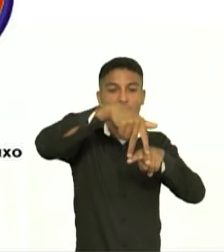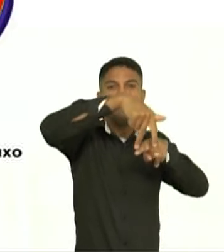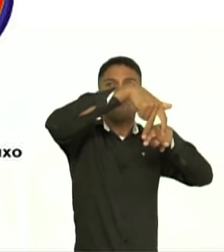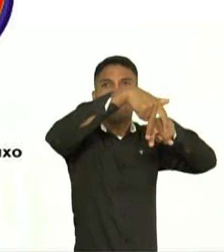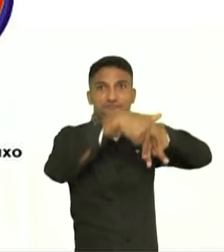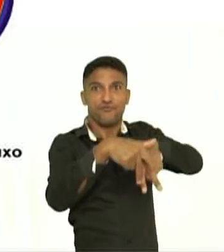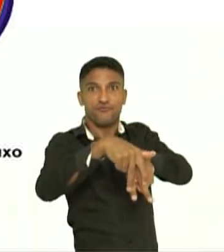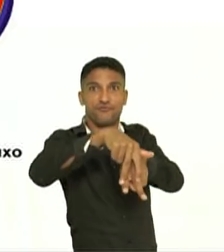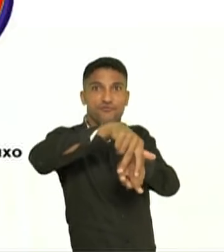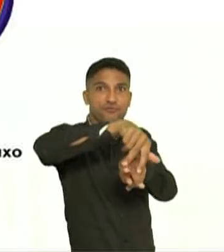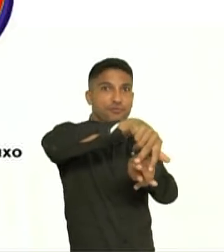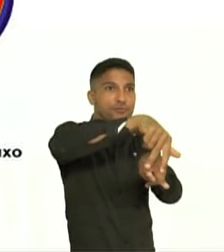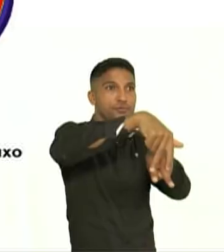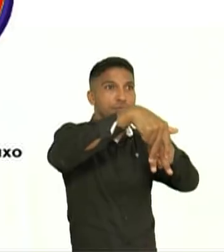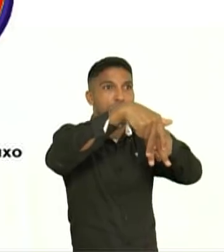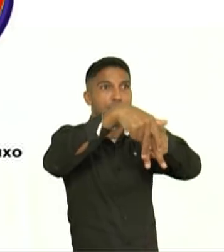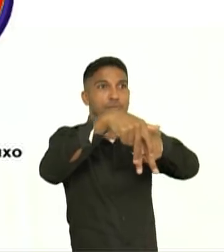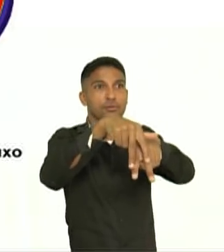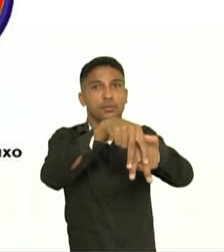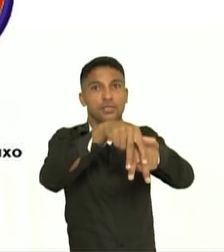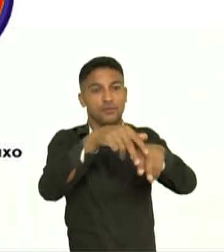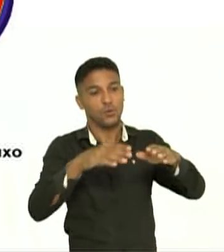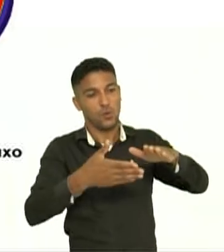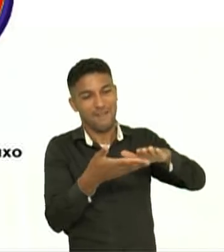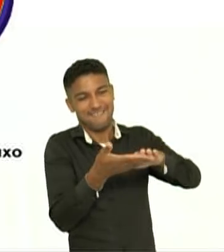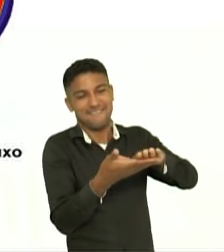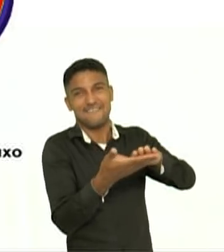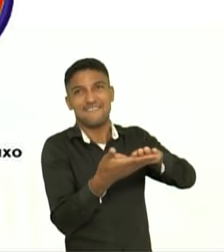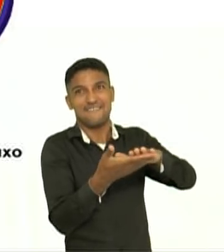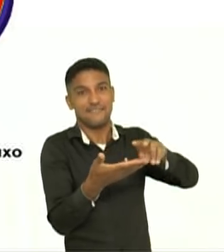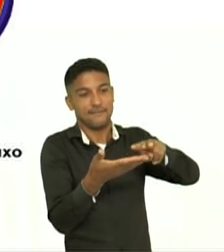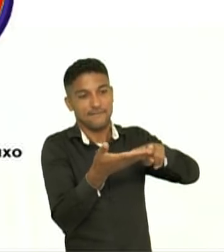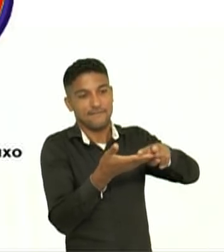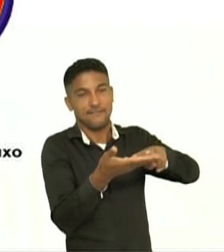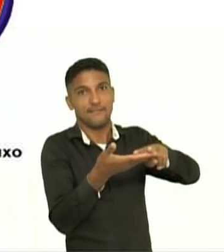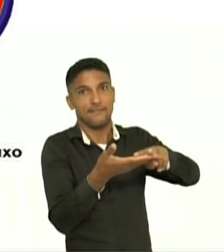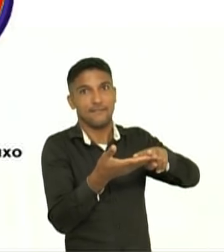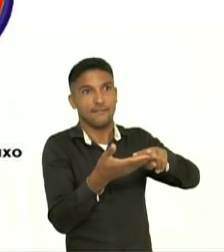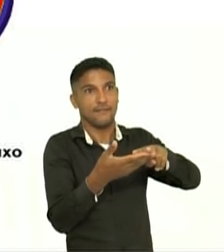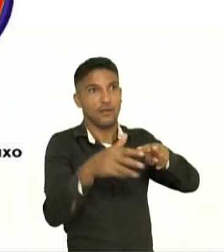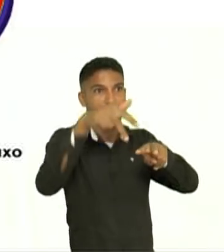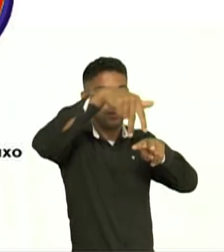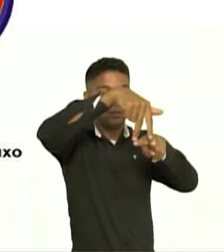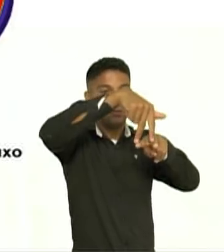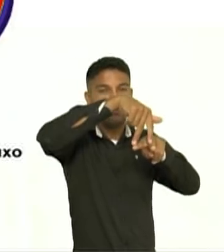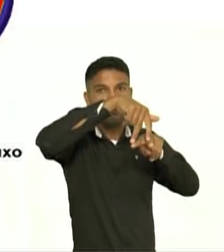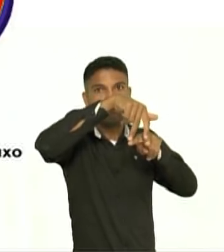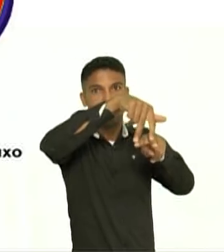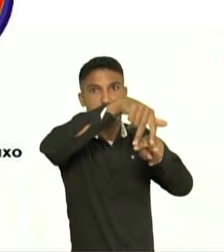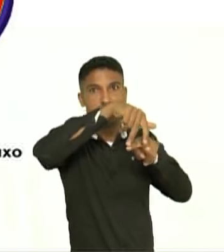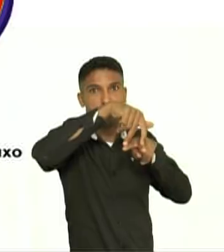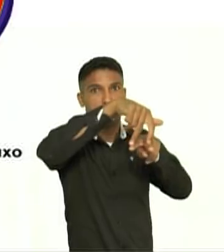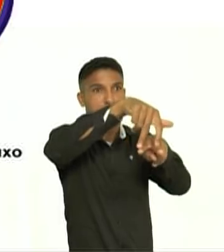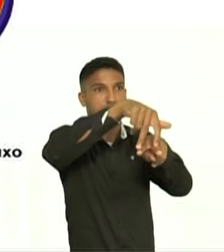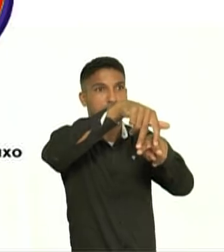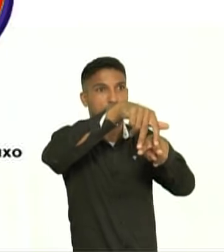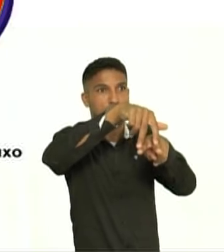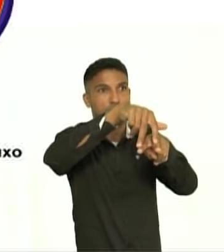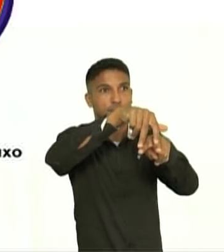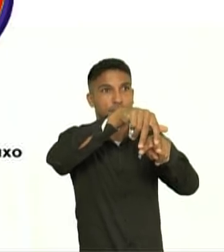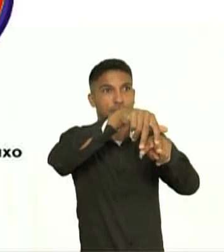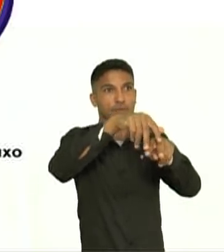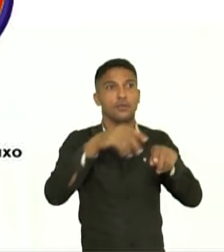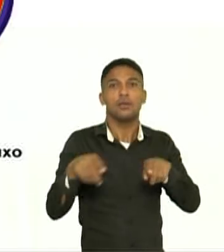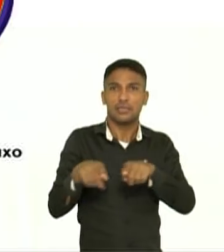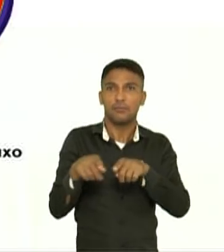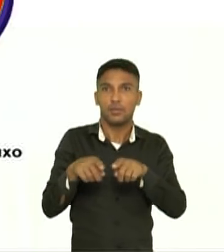né, certo? E você vai perceber que o atrito, na verdade, ele está contra essa pessoa. Da mesma forma como a força gravitacional. A força